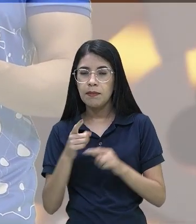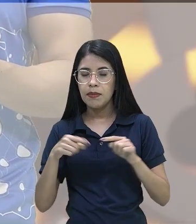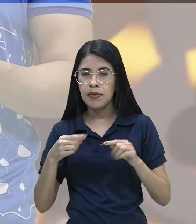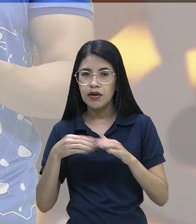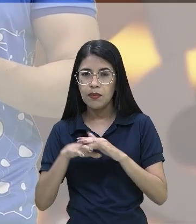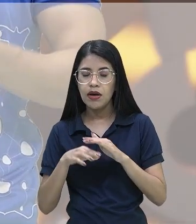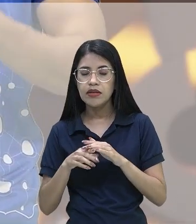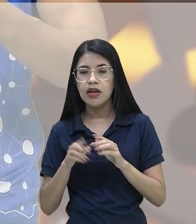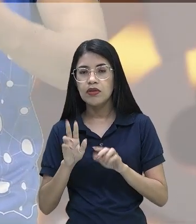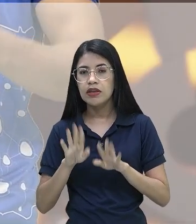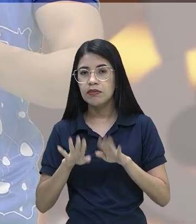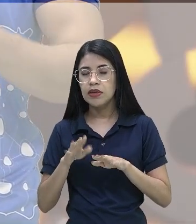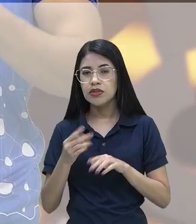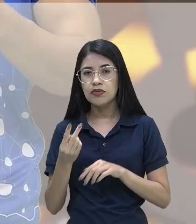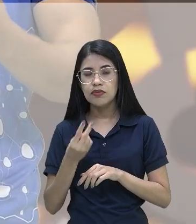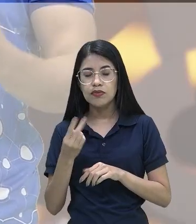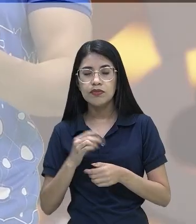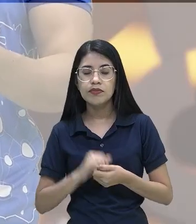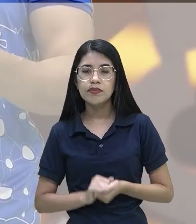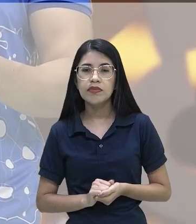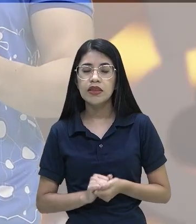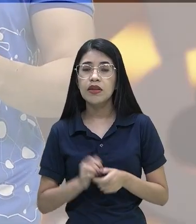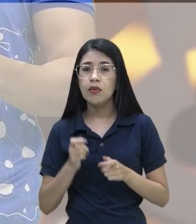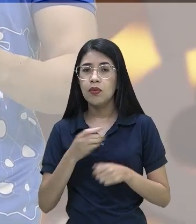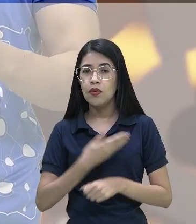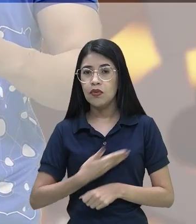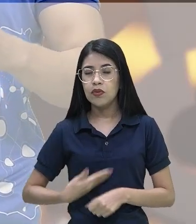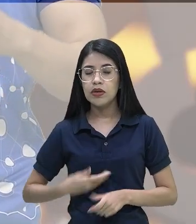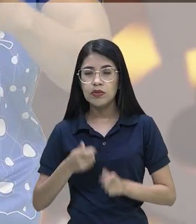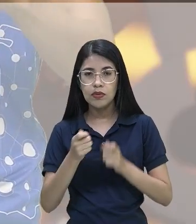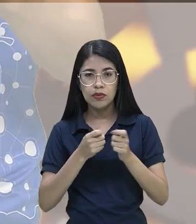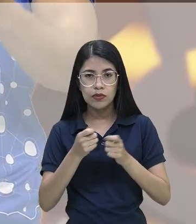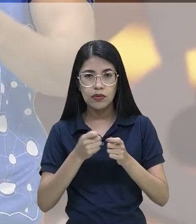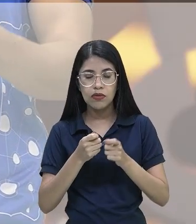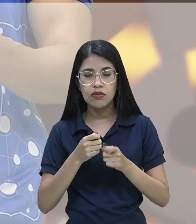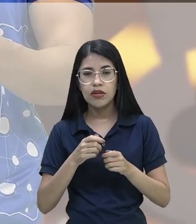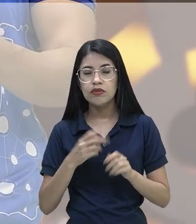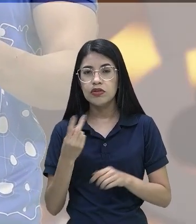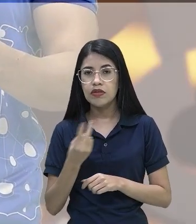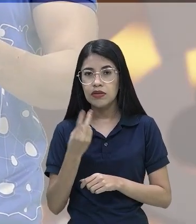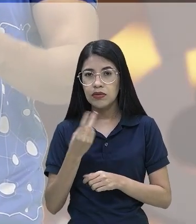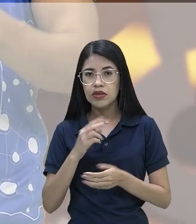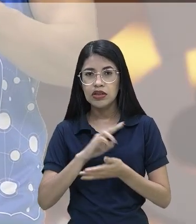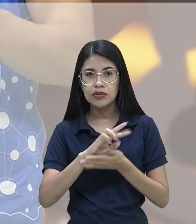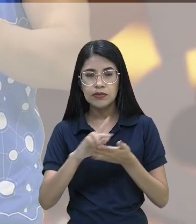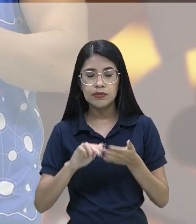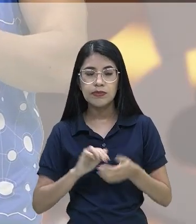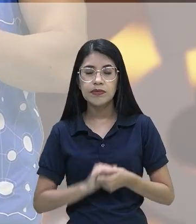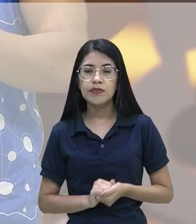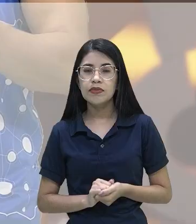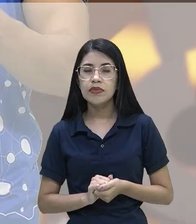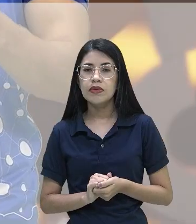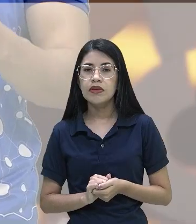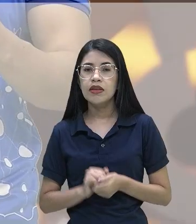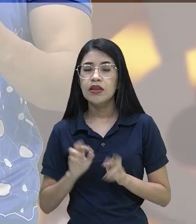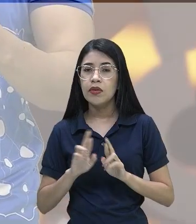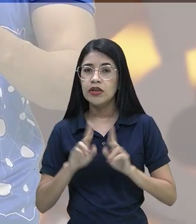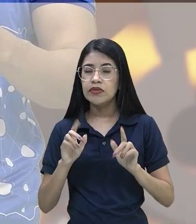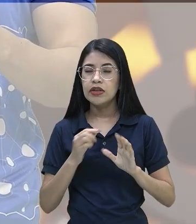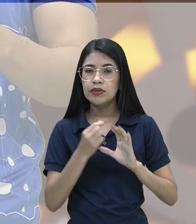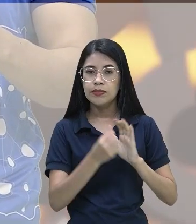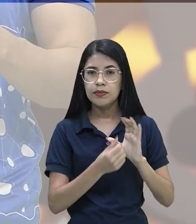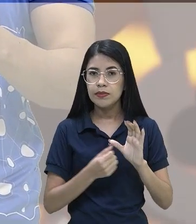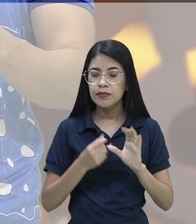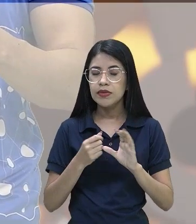socialismo é diferente. O Estado tenta fazer esse controle, certo? Essa oposição entre capitalistas e